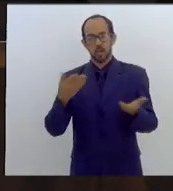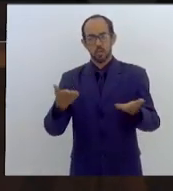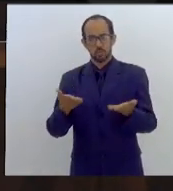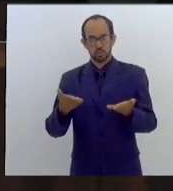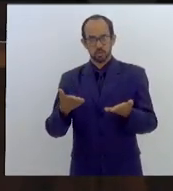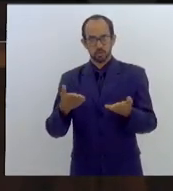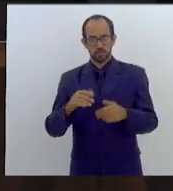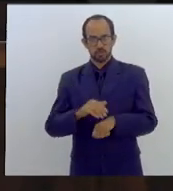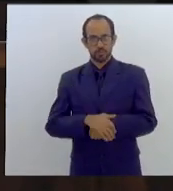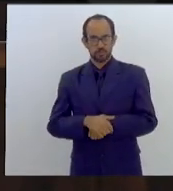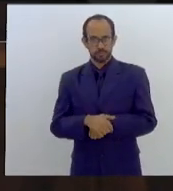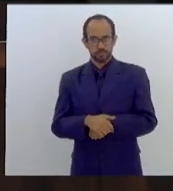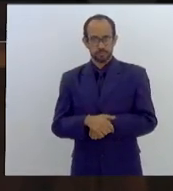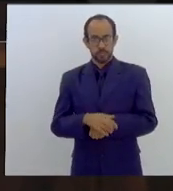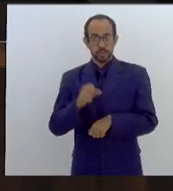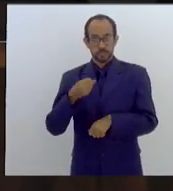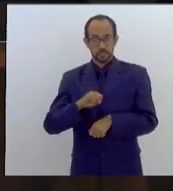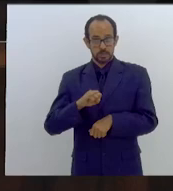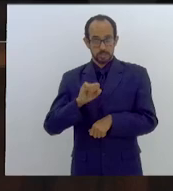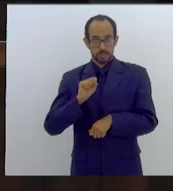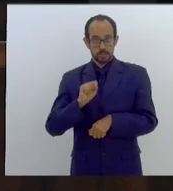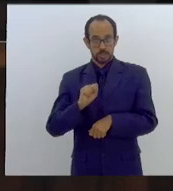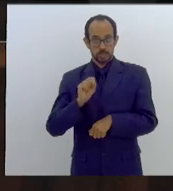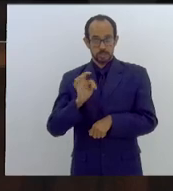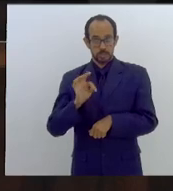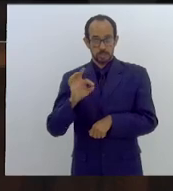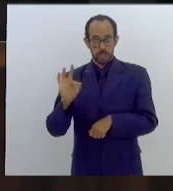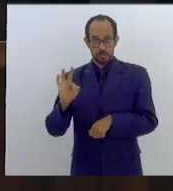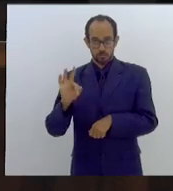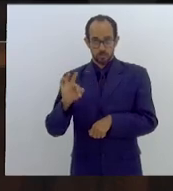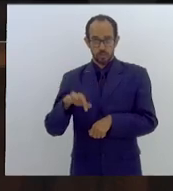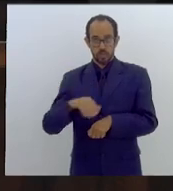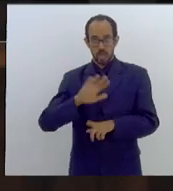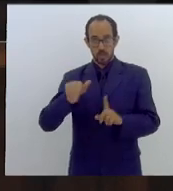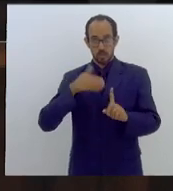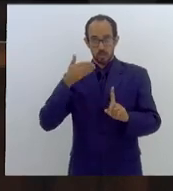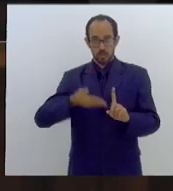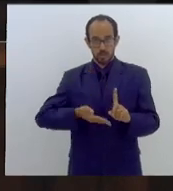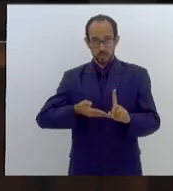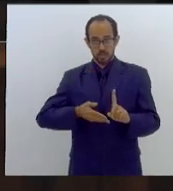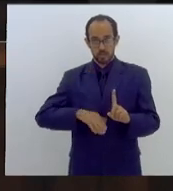se o STF reconhece a dívida